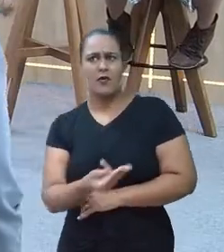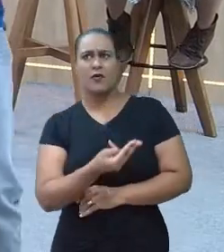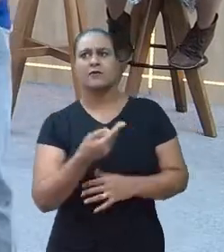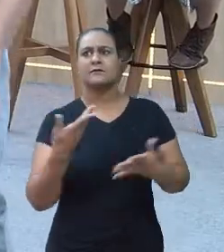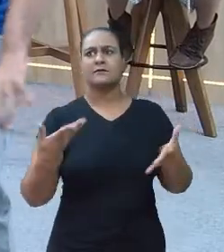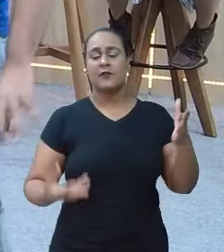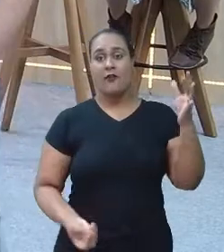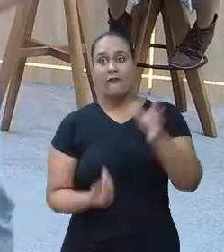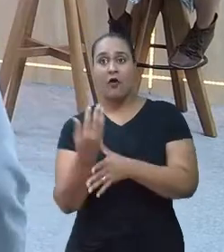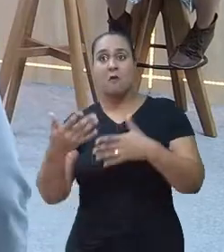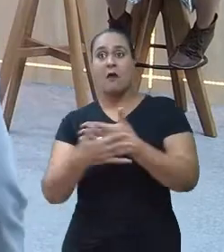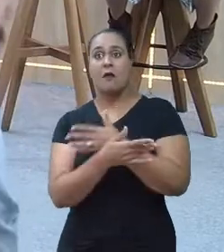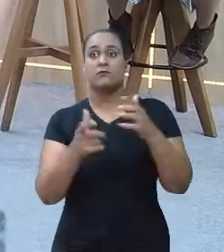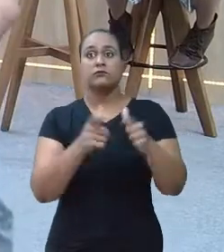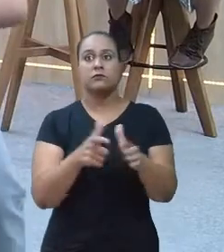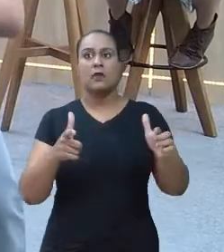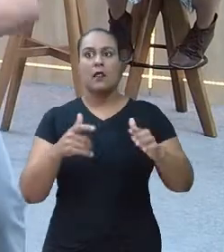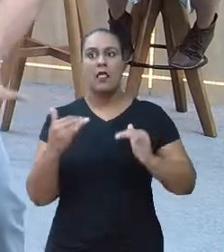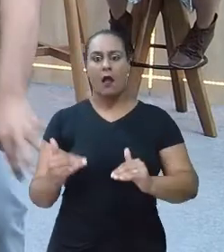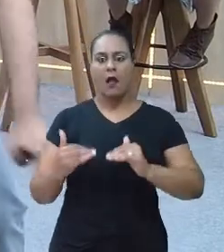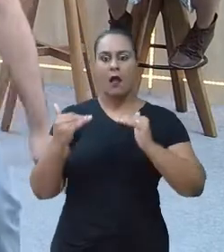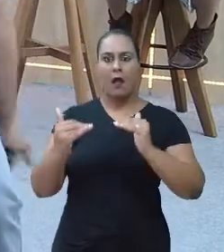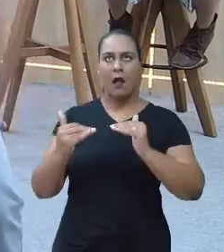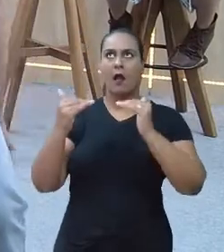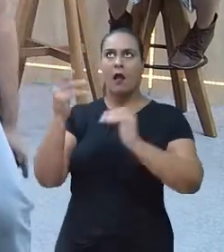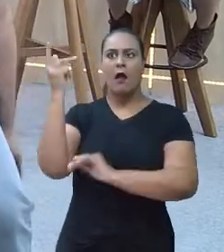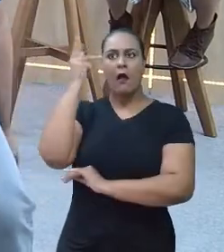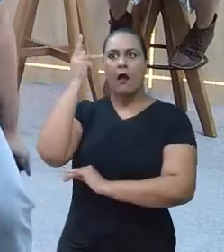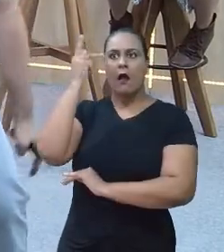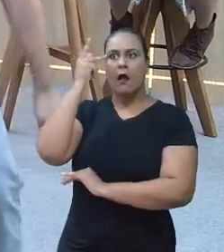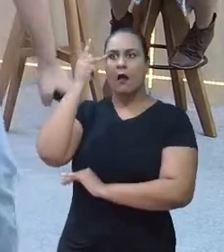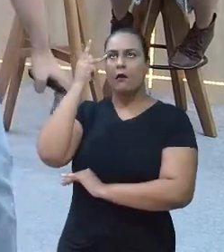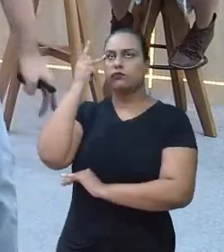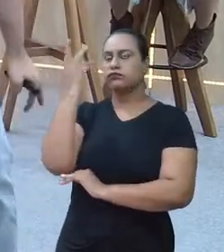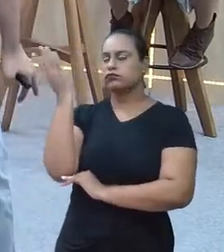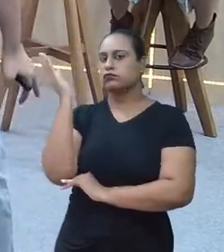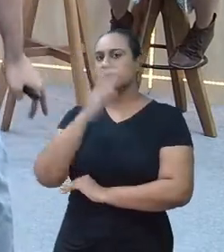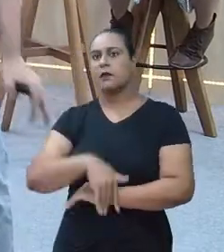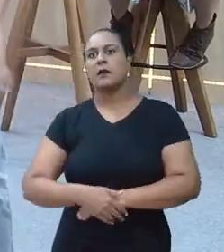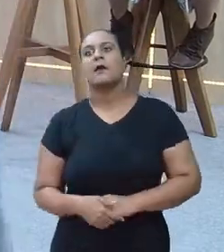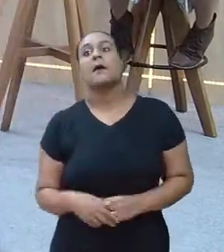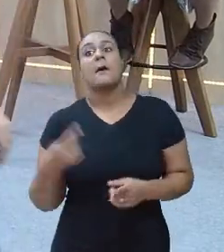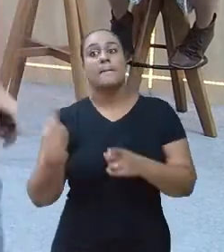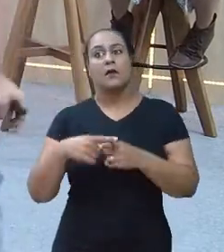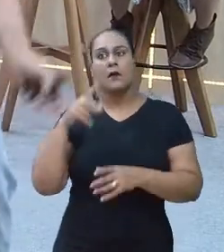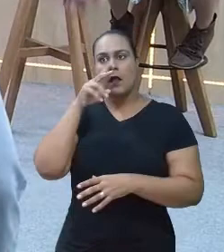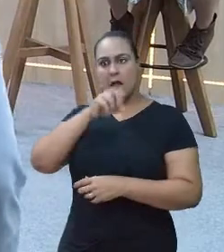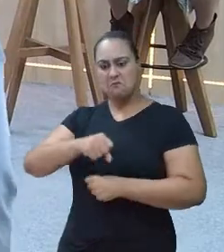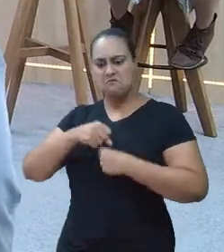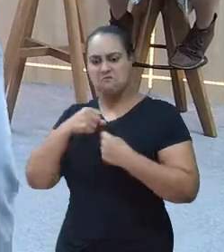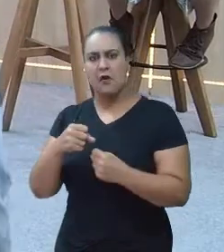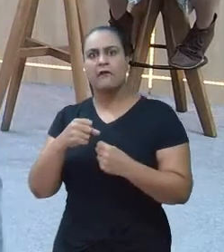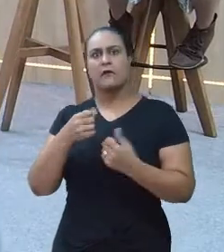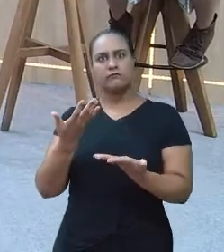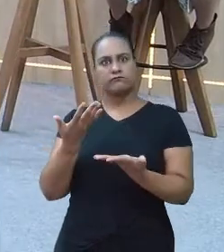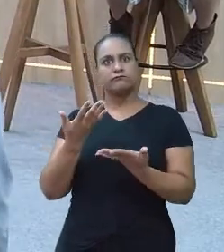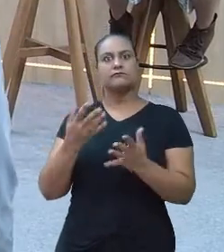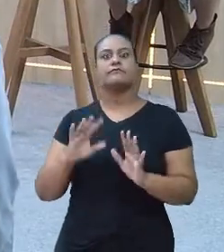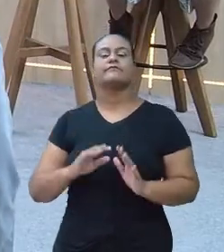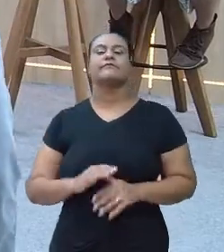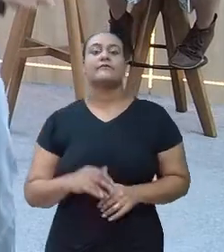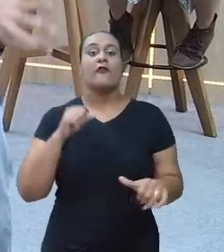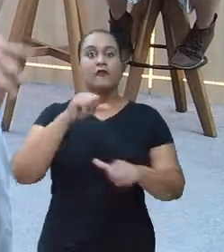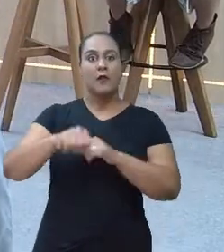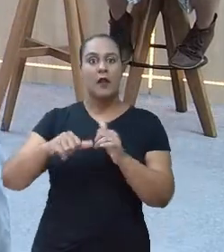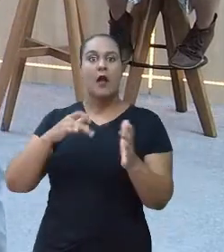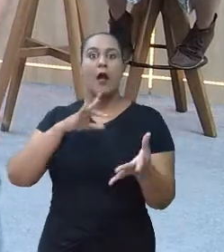dessa hierarquia, em São Paulo eu passo mal, Bia, porque ela é poderosa, que até virou global.